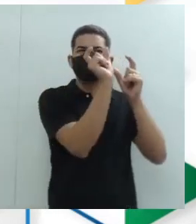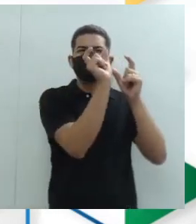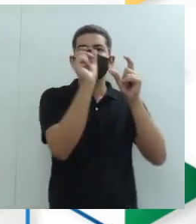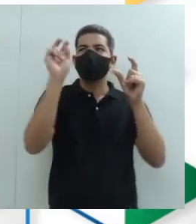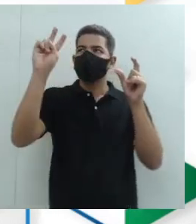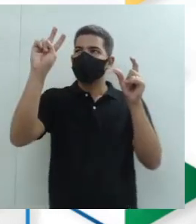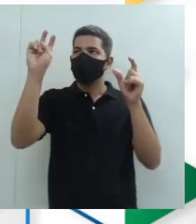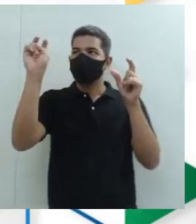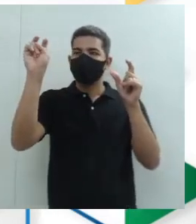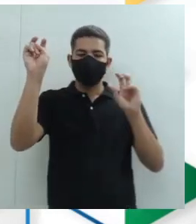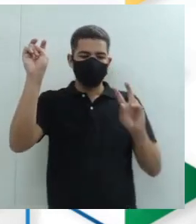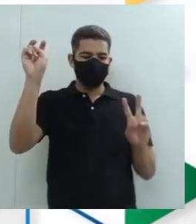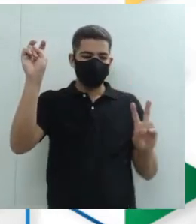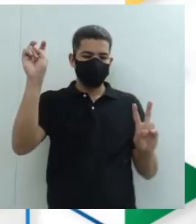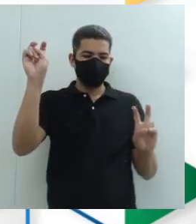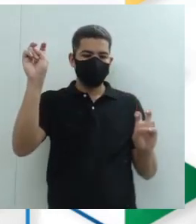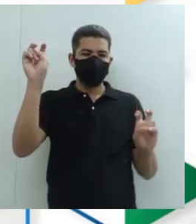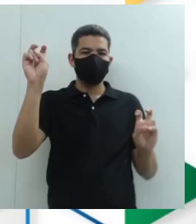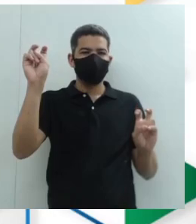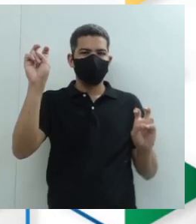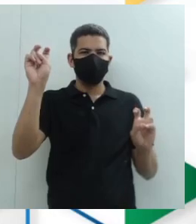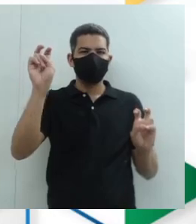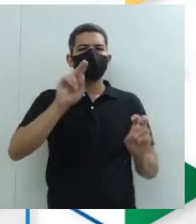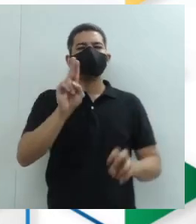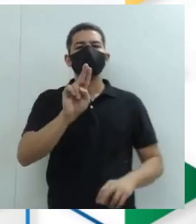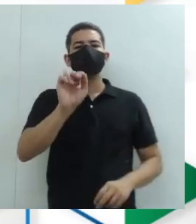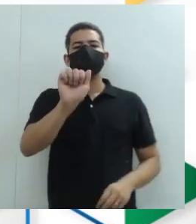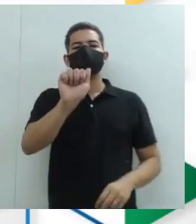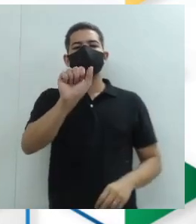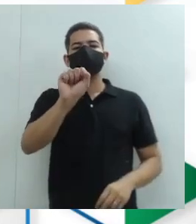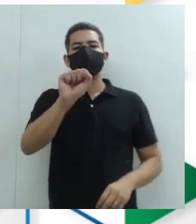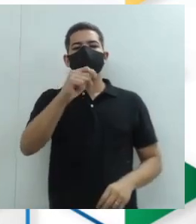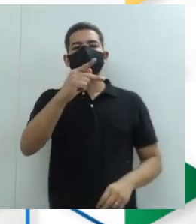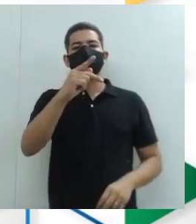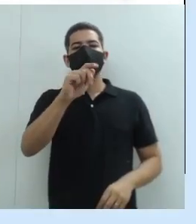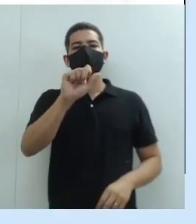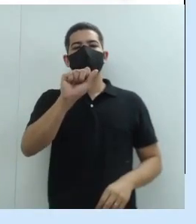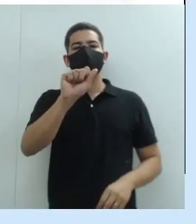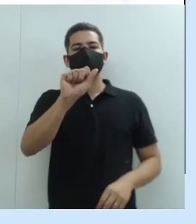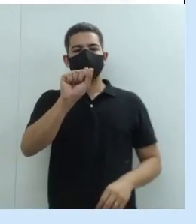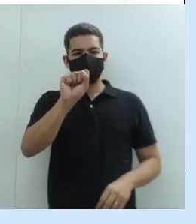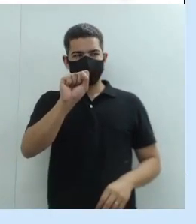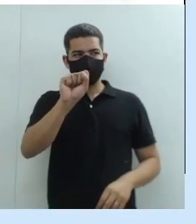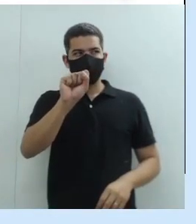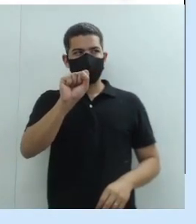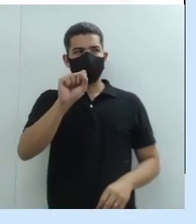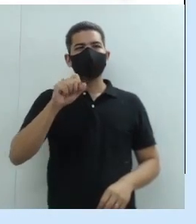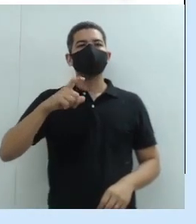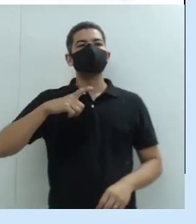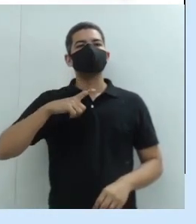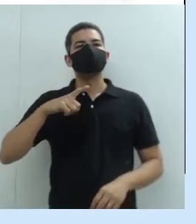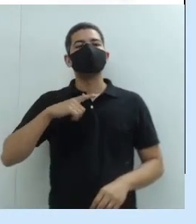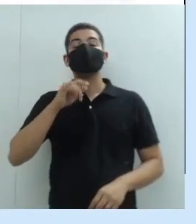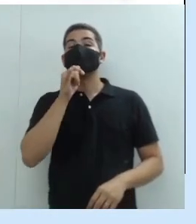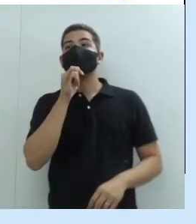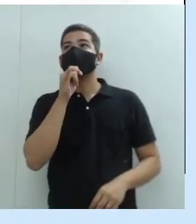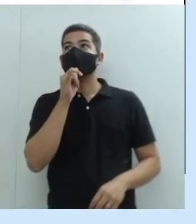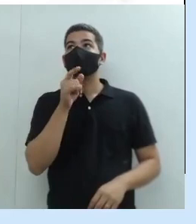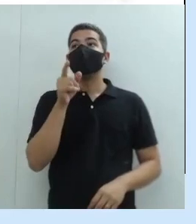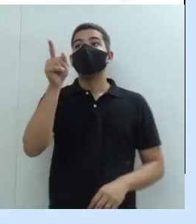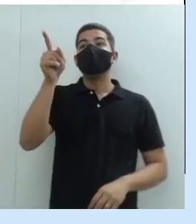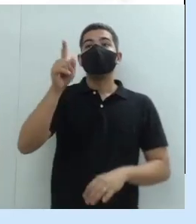do trechinho e no final chama-se aspas. As aspas são utilizadas quando nós queremos